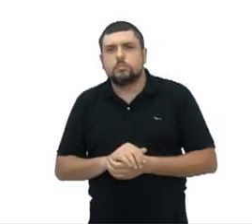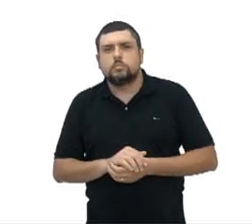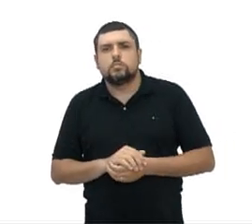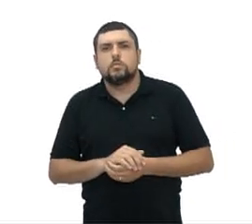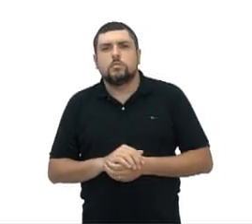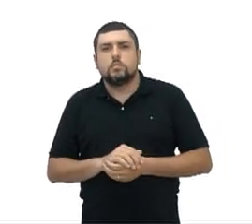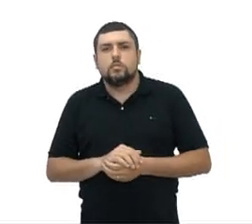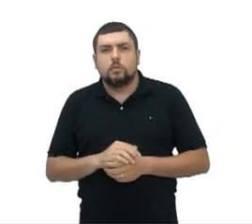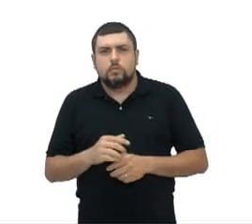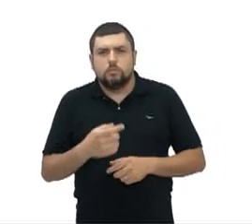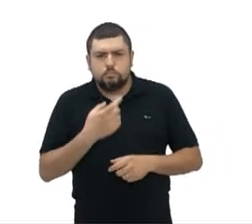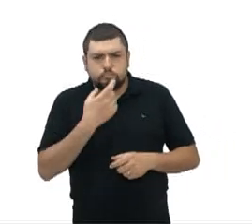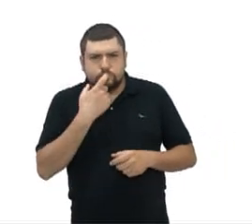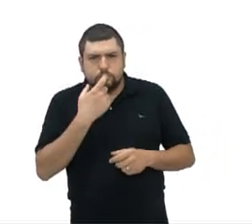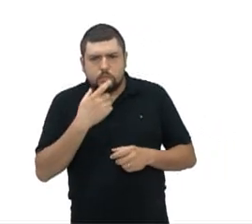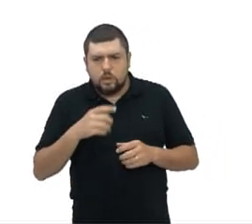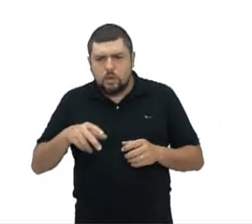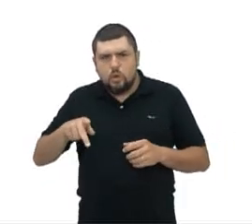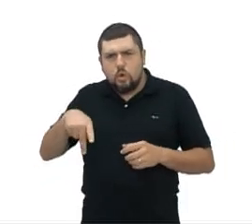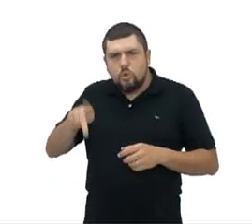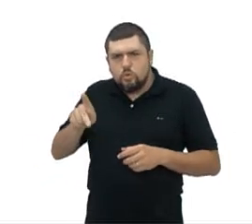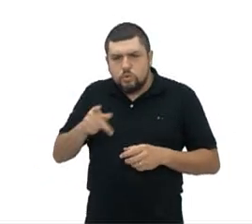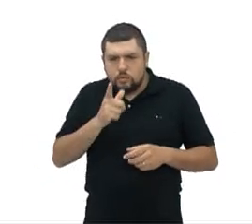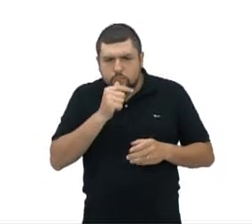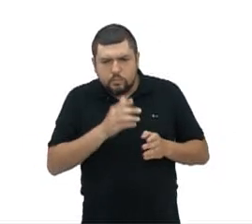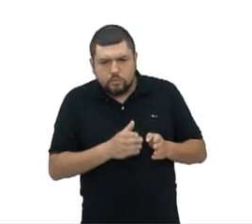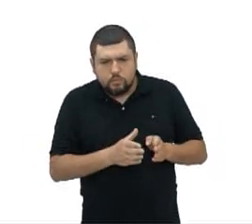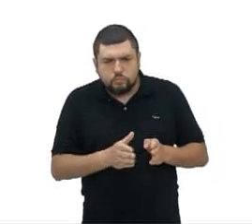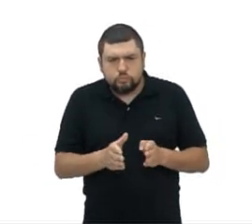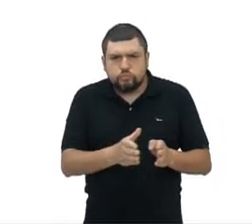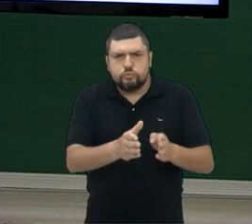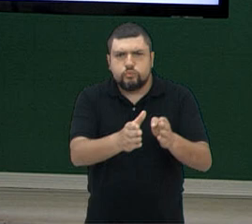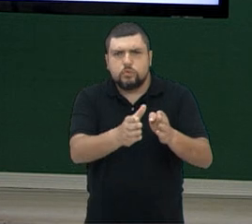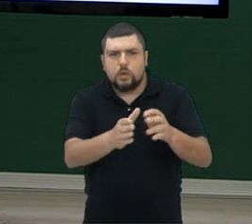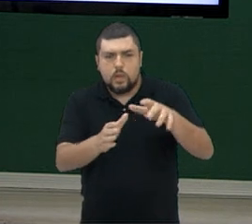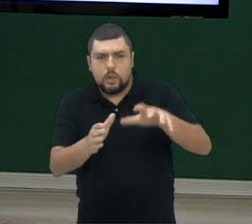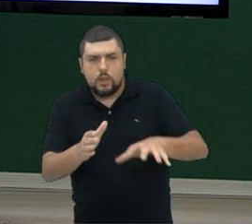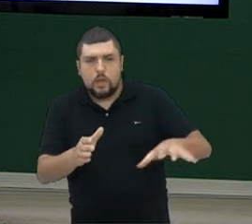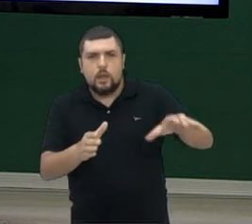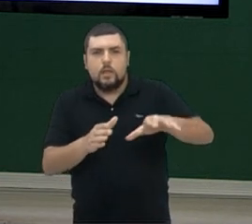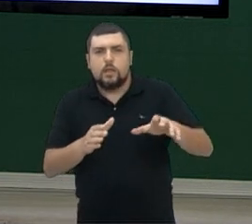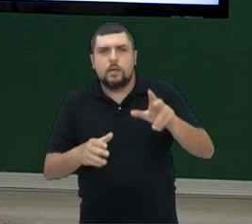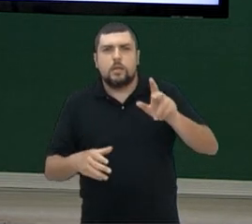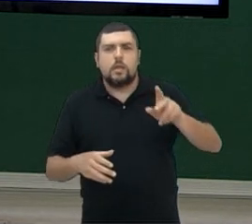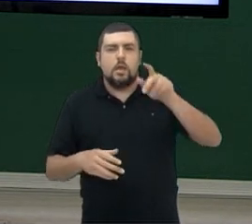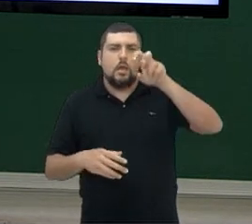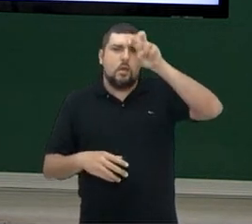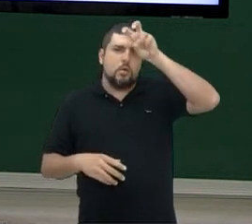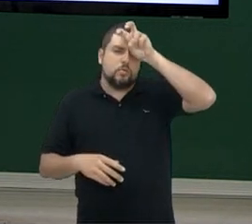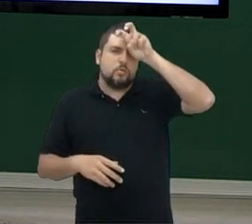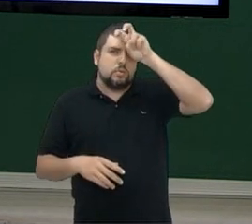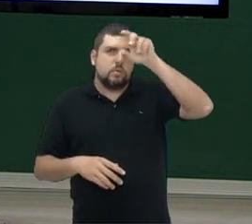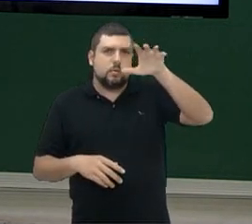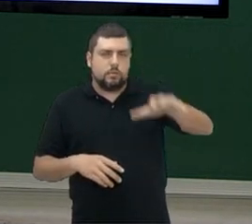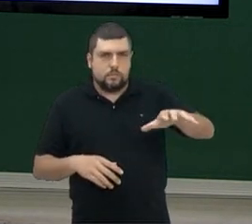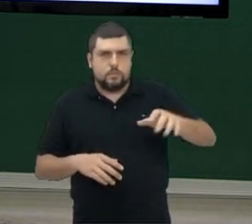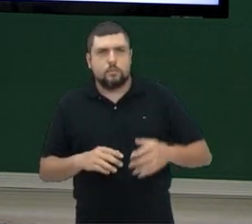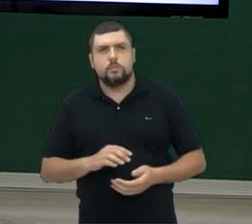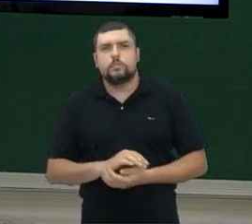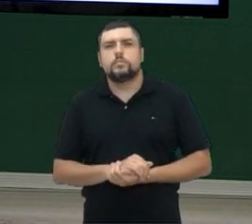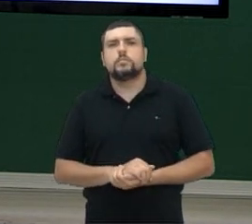professor? Exatamente. Entre a primeira e a sexta catarata, ou melhor, entre a segunda e a sexta catarata do rio